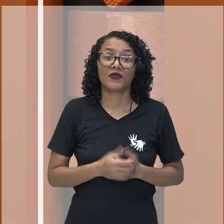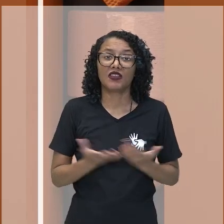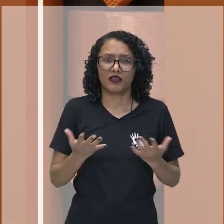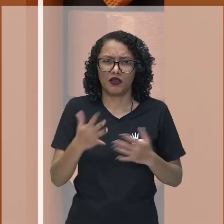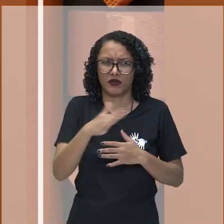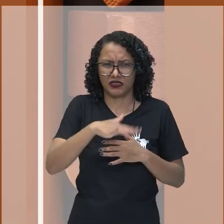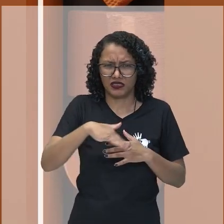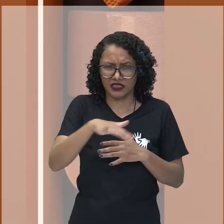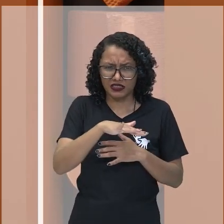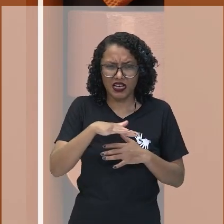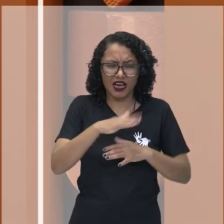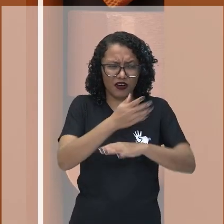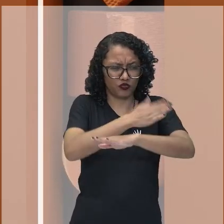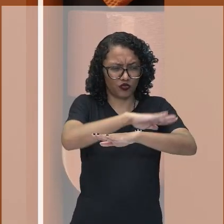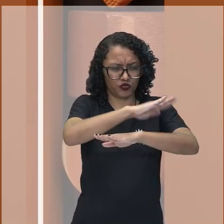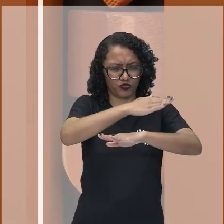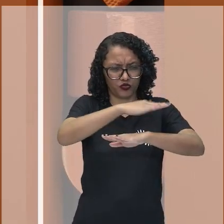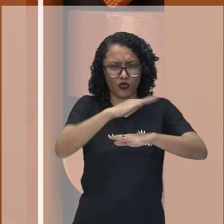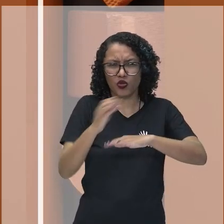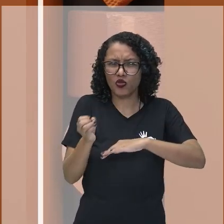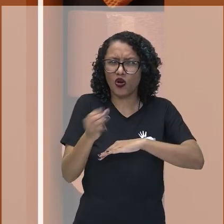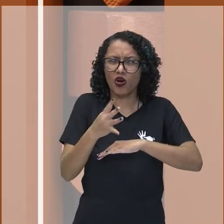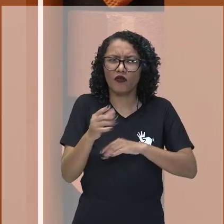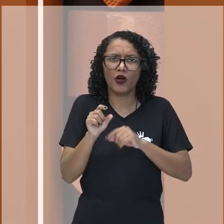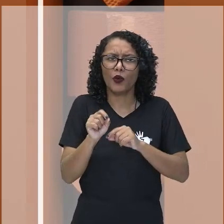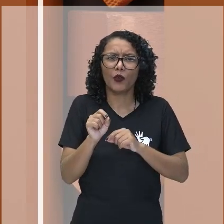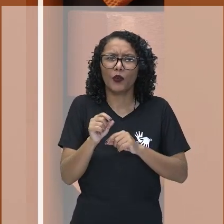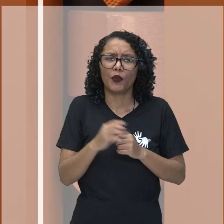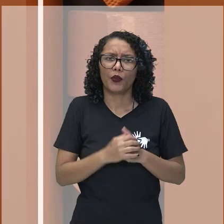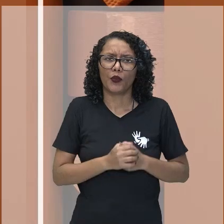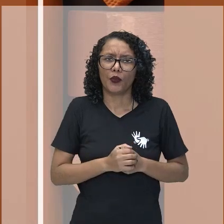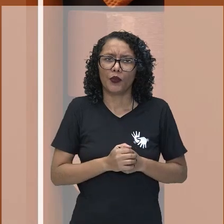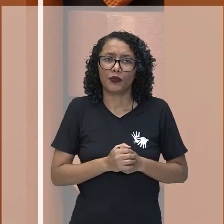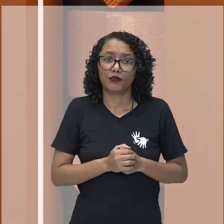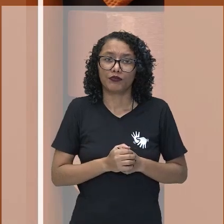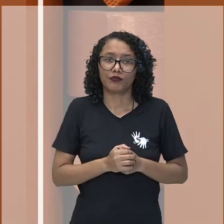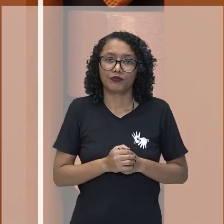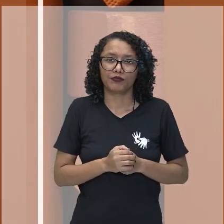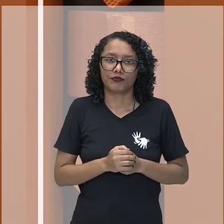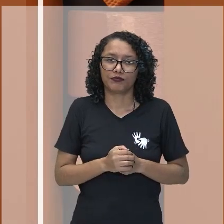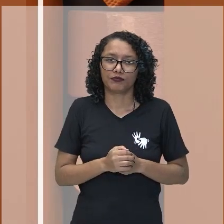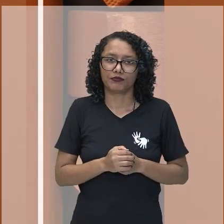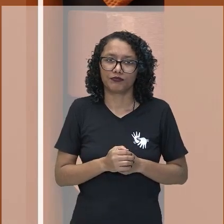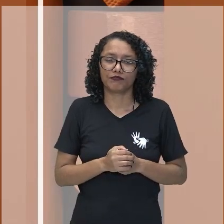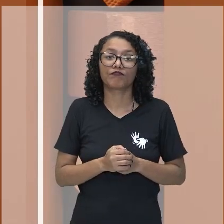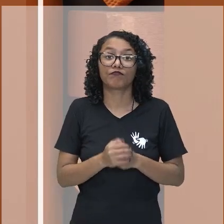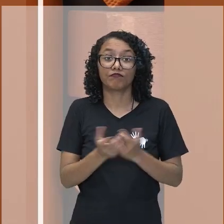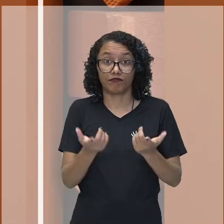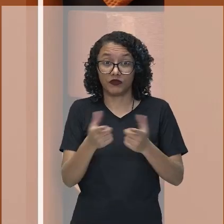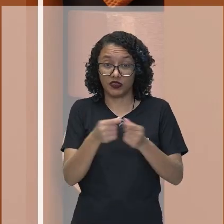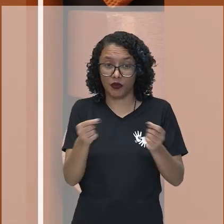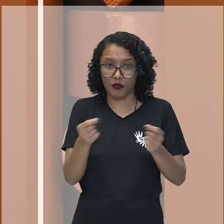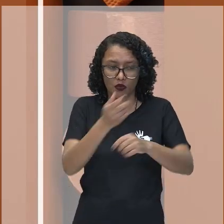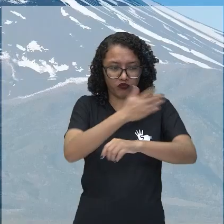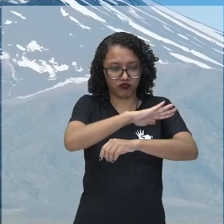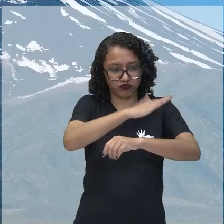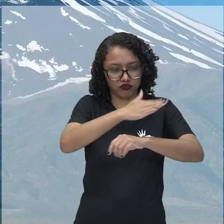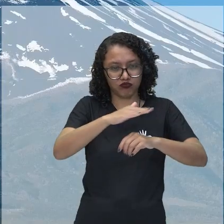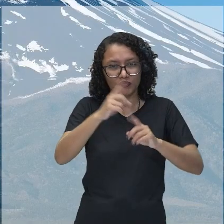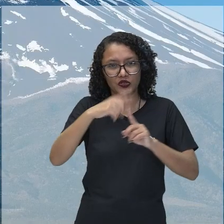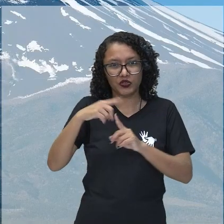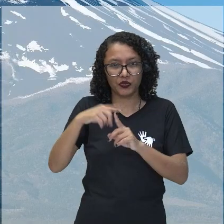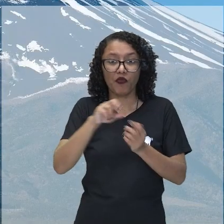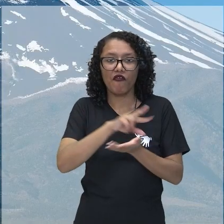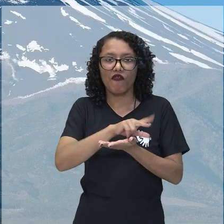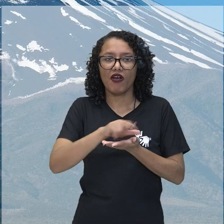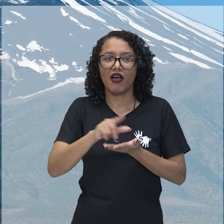essas formações rochosas mais recentes, o Japão vai ter ali determinados tipos de relevo, ok? Então, olha só, qual vai